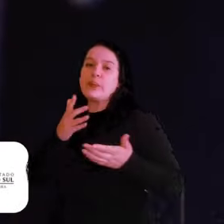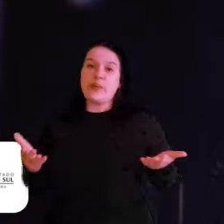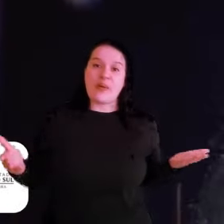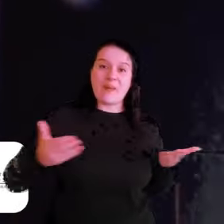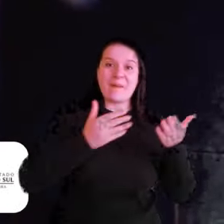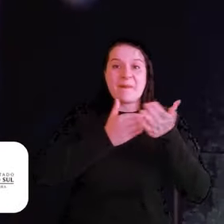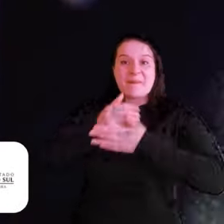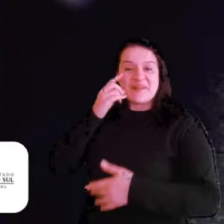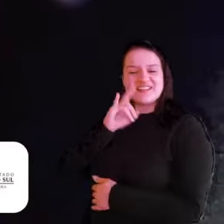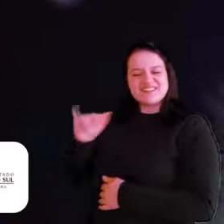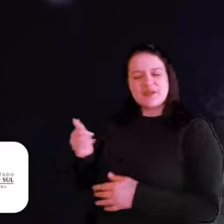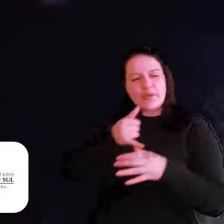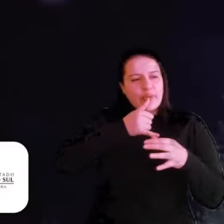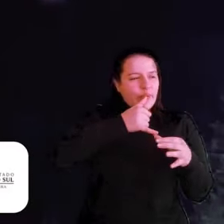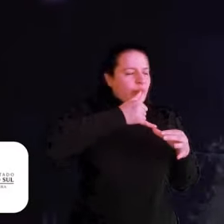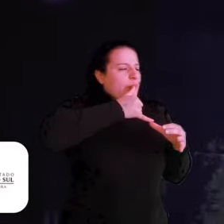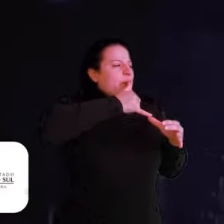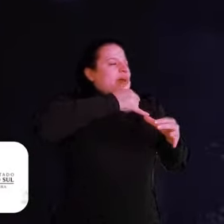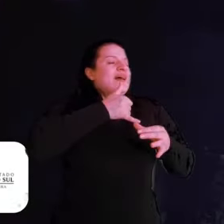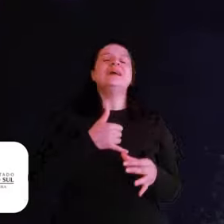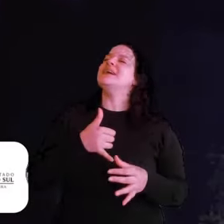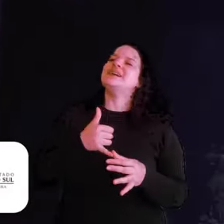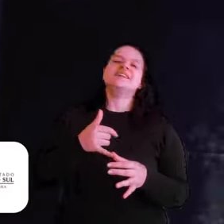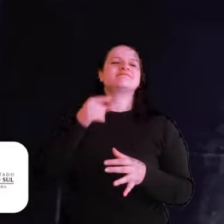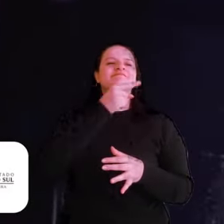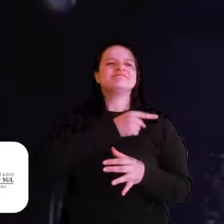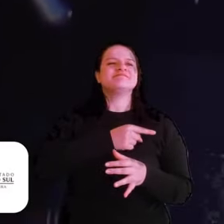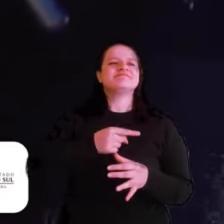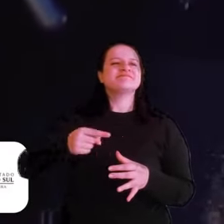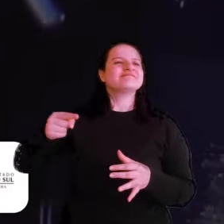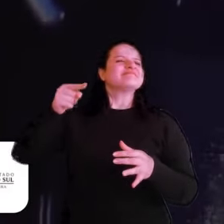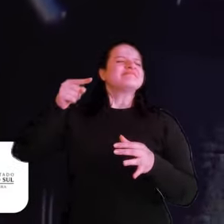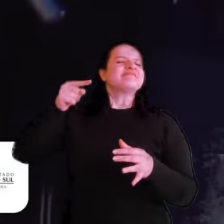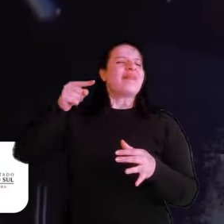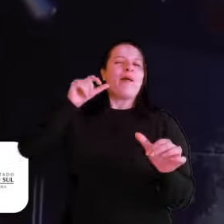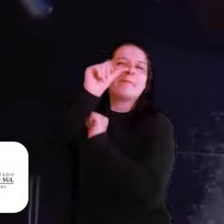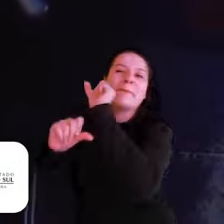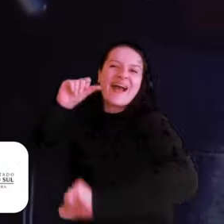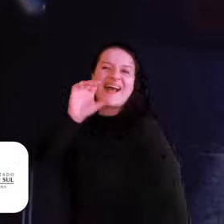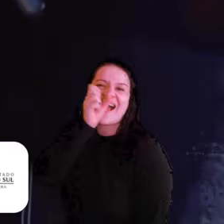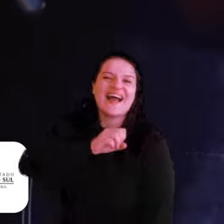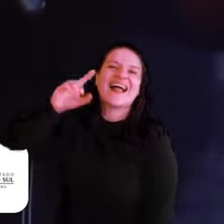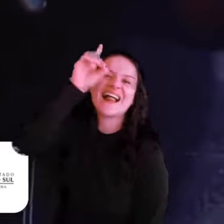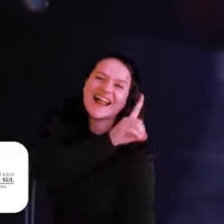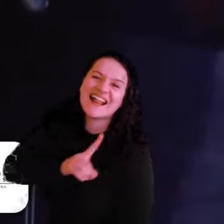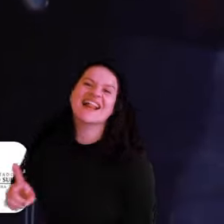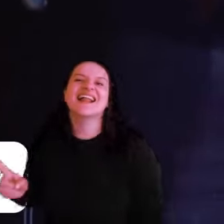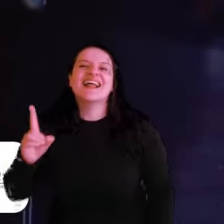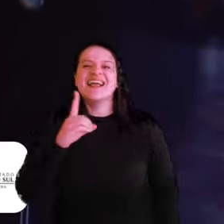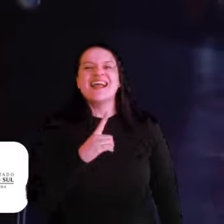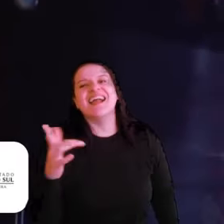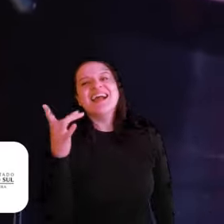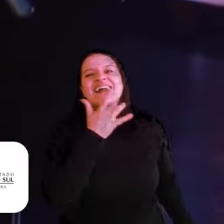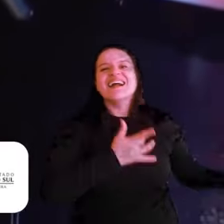chute. Pra começar o dia, vou bater pra aquecer. A semana é linda, não perco a memória. Mas no fim de semana, aí é outra